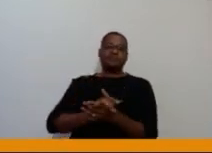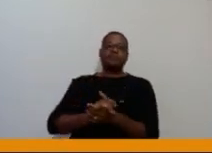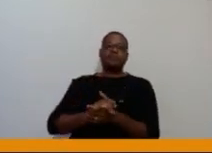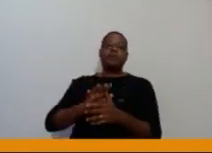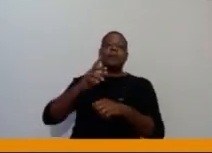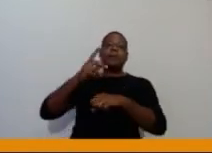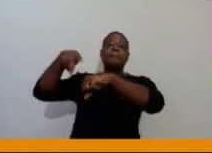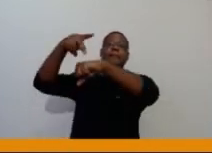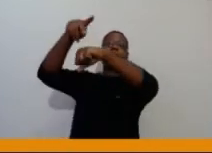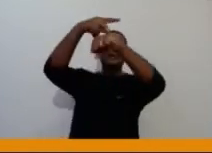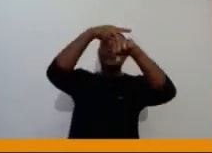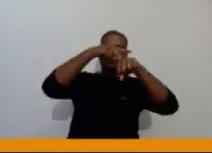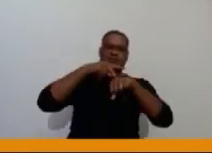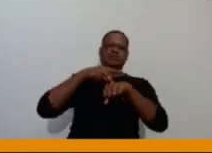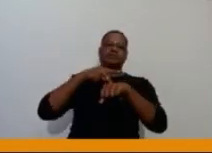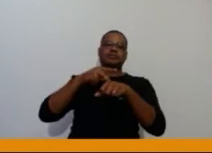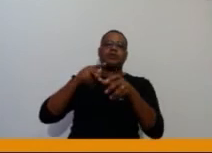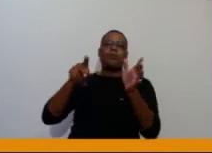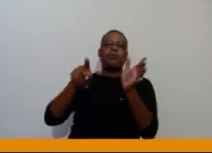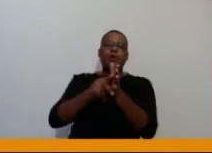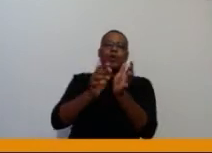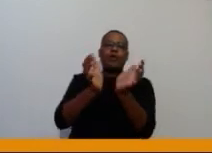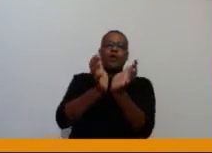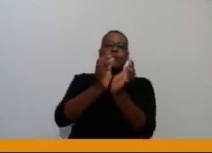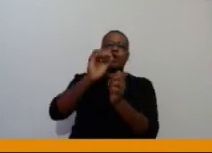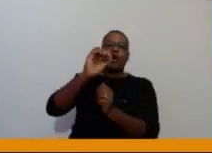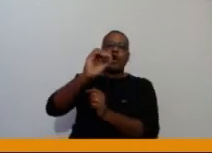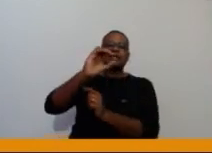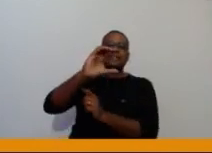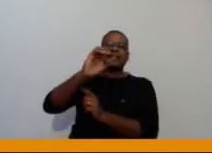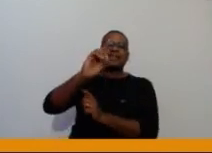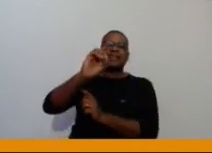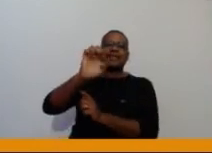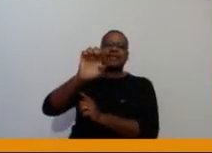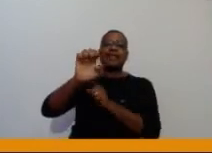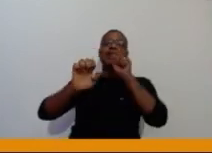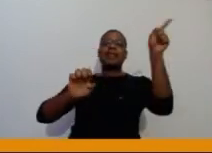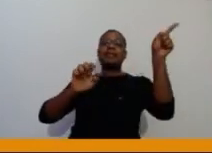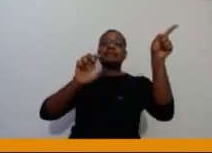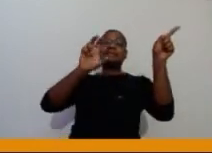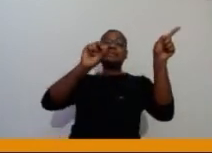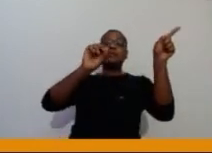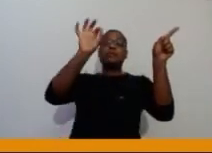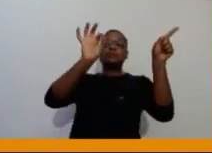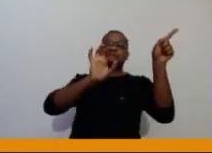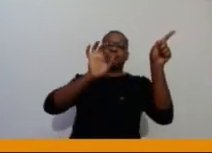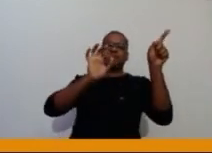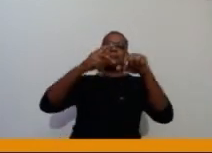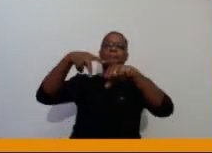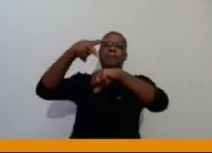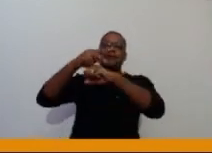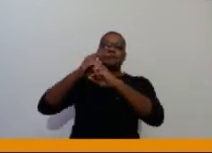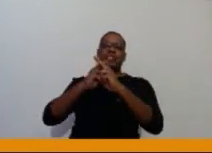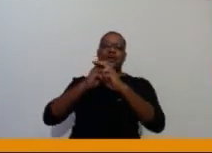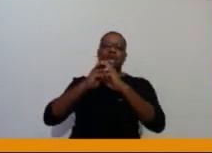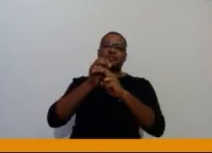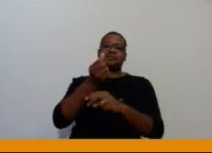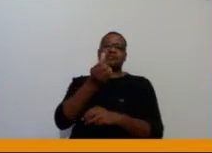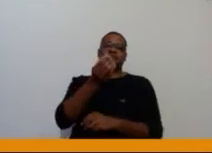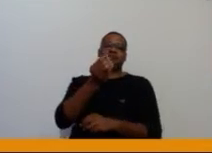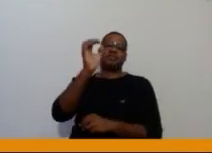a 50%, na Áustria chega a 60%. Você tem um número muito grande de jovens que acessam para entrar de